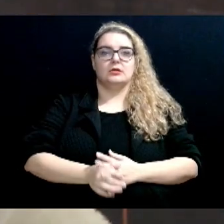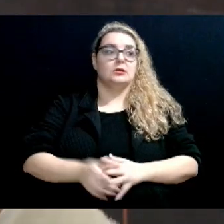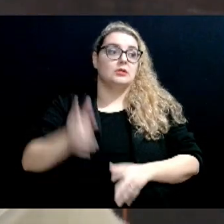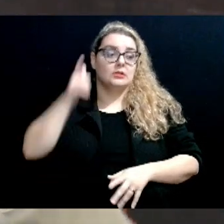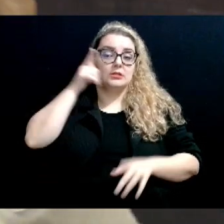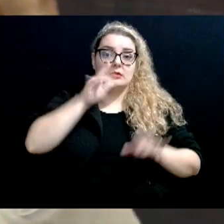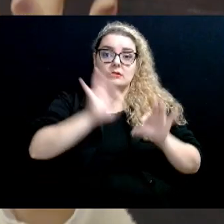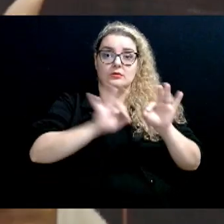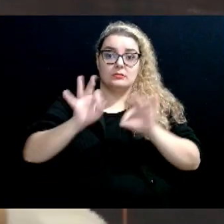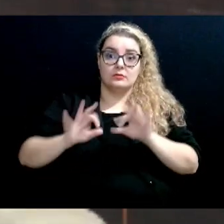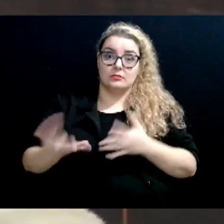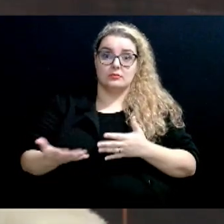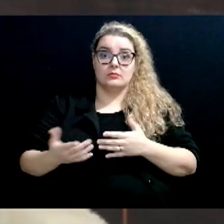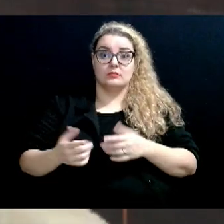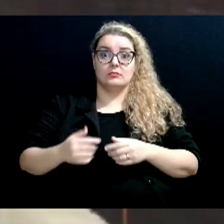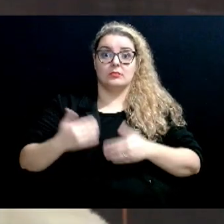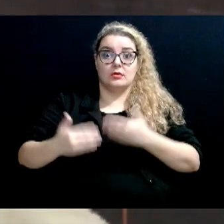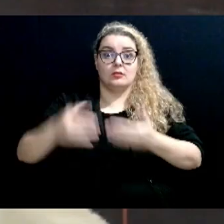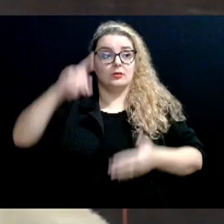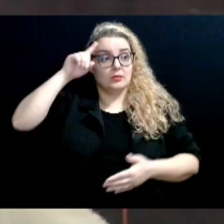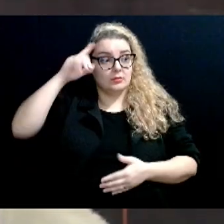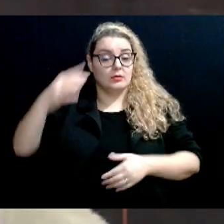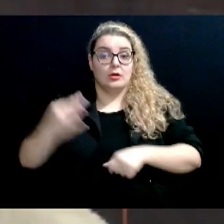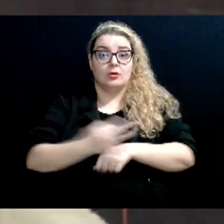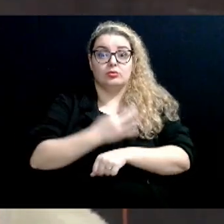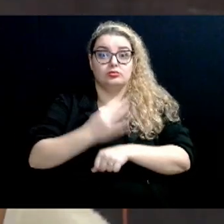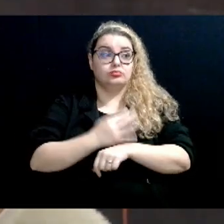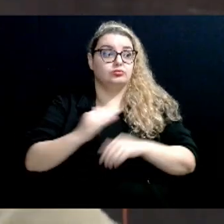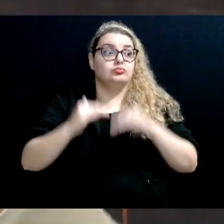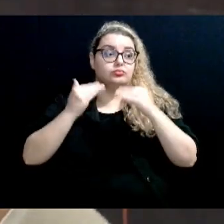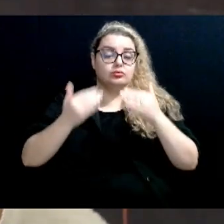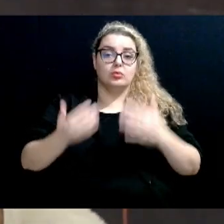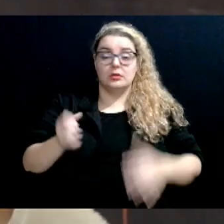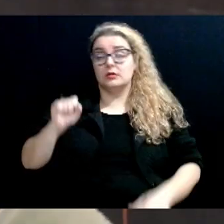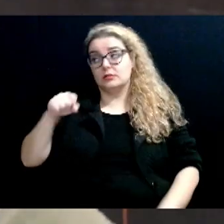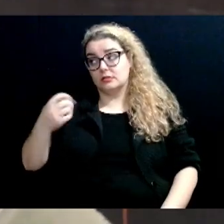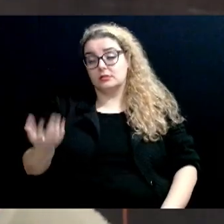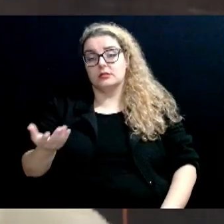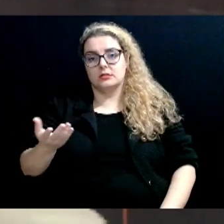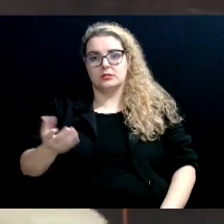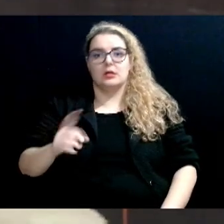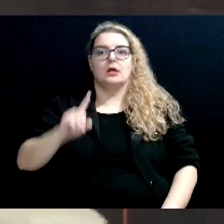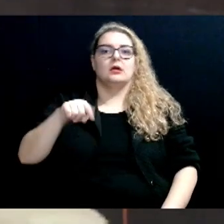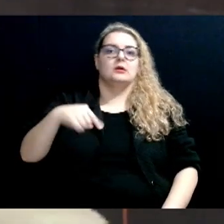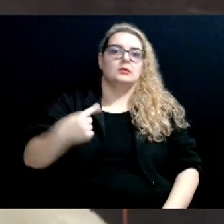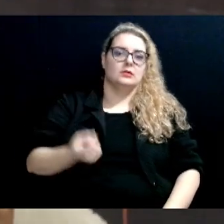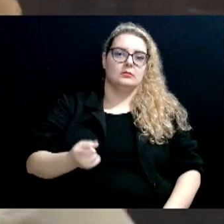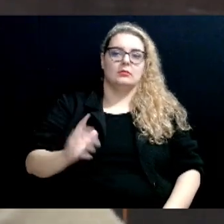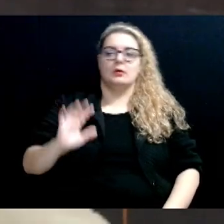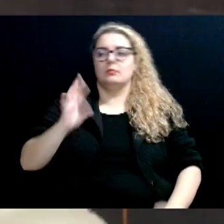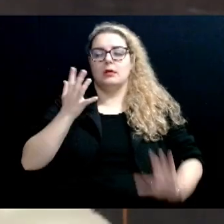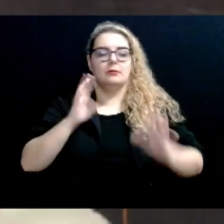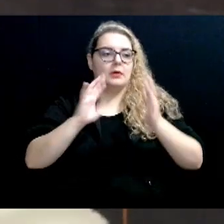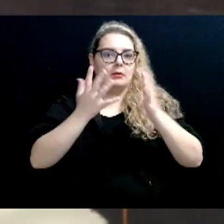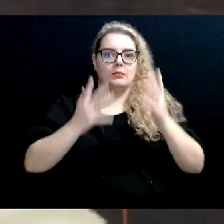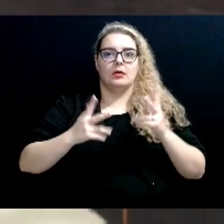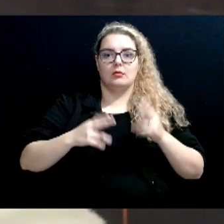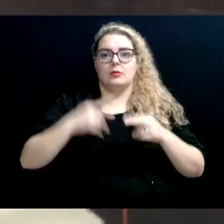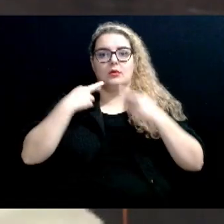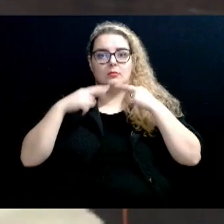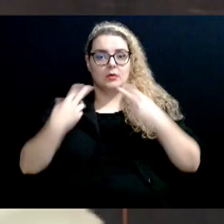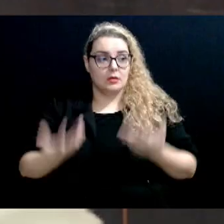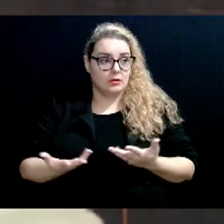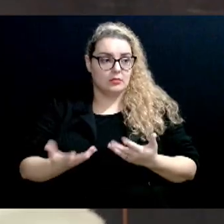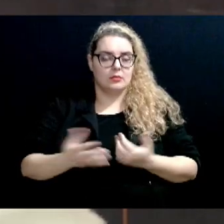do dia porque está sobrecarregada. Sim. E aí depois vem aparecendo ali como uma queixa, vai aparecer como uma queixa